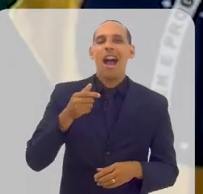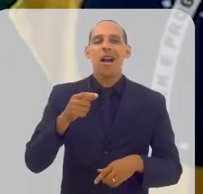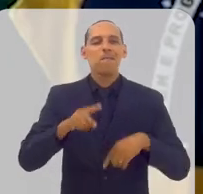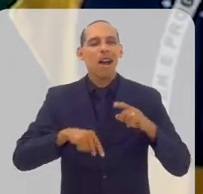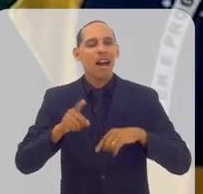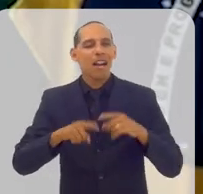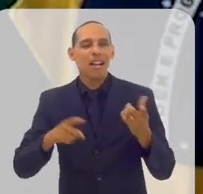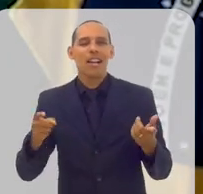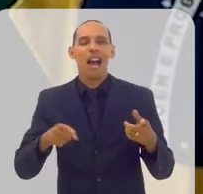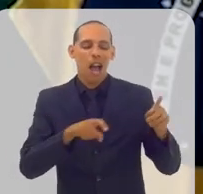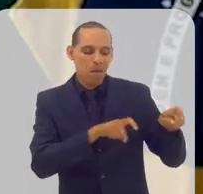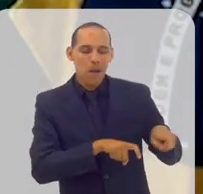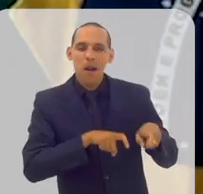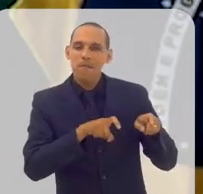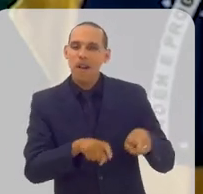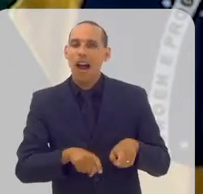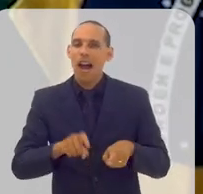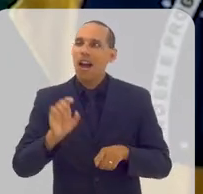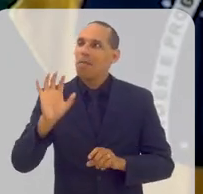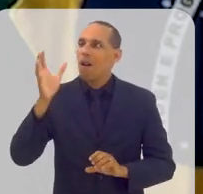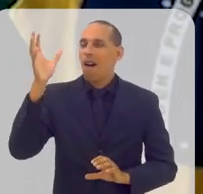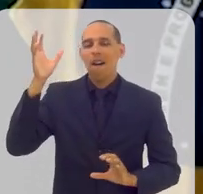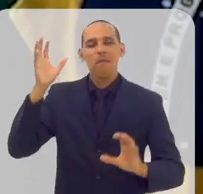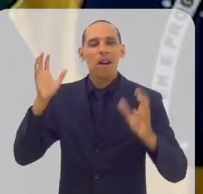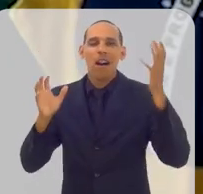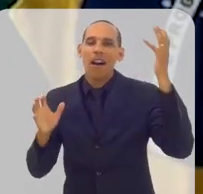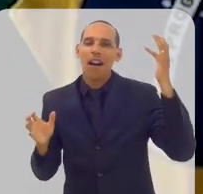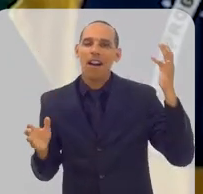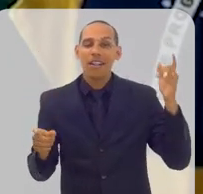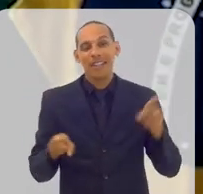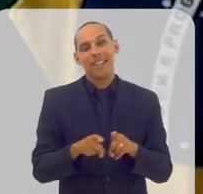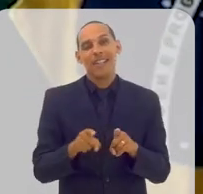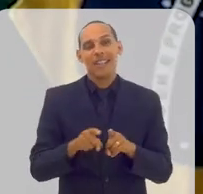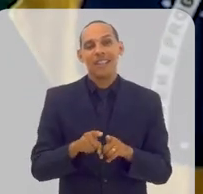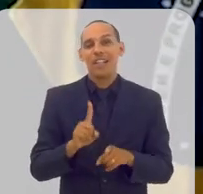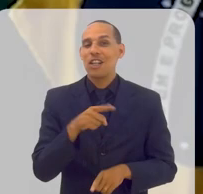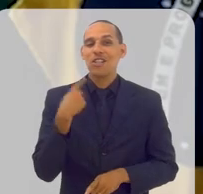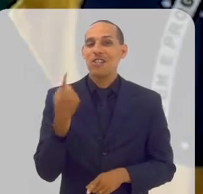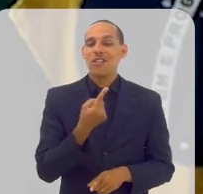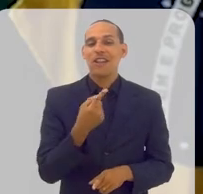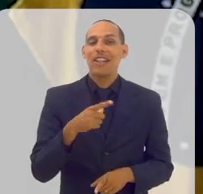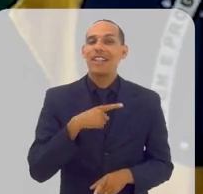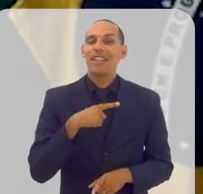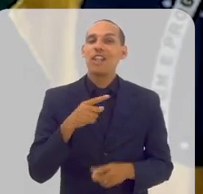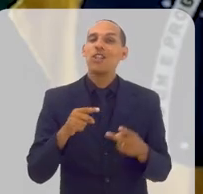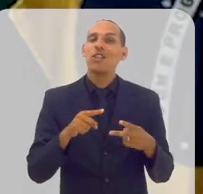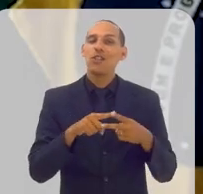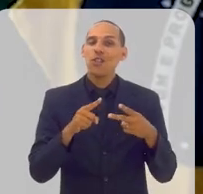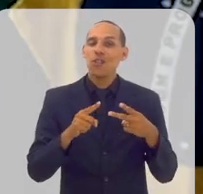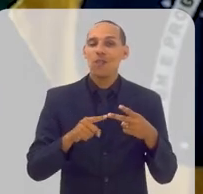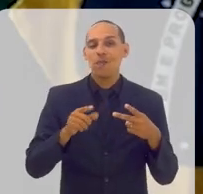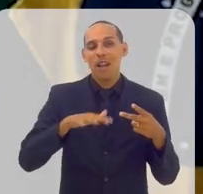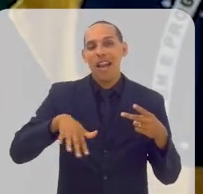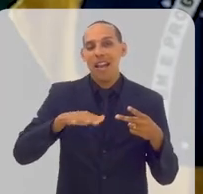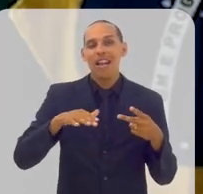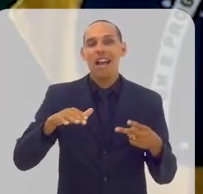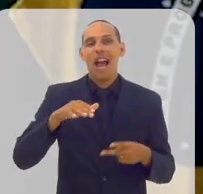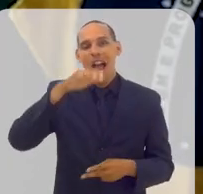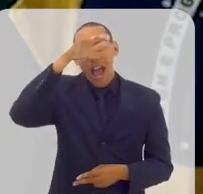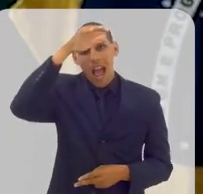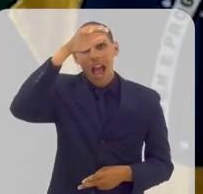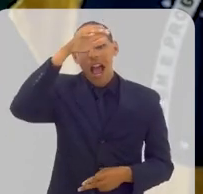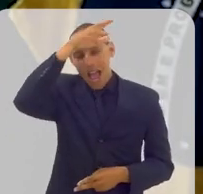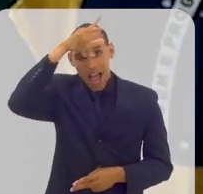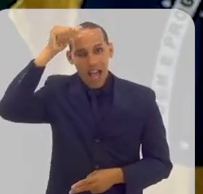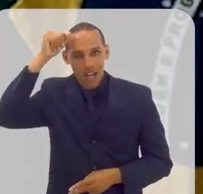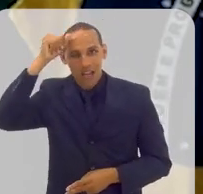minério, solo agricultável, clima, inclusive a benesse de termos duas regiões amazônicas, a